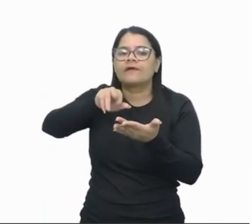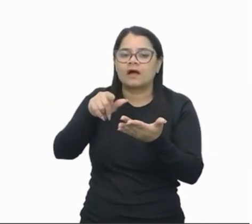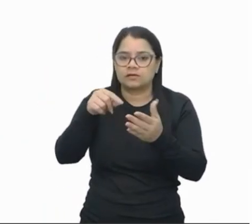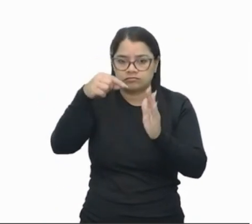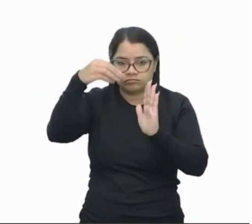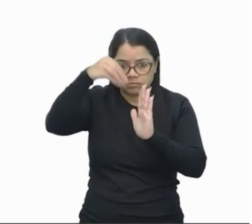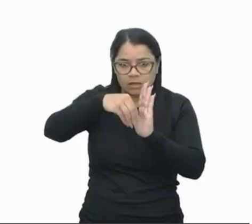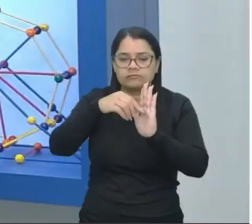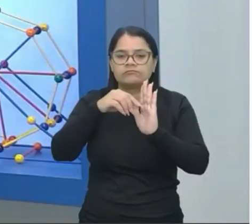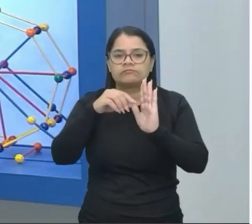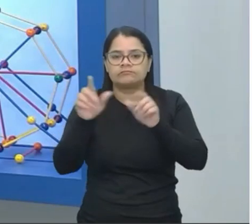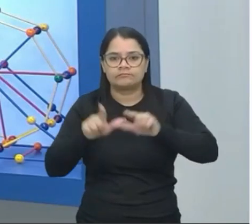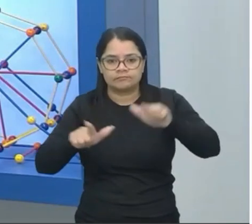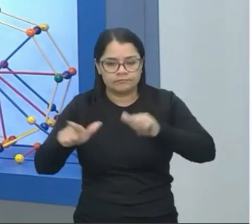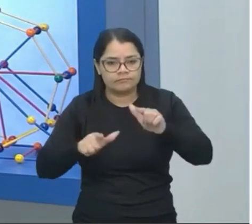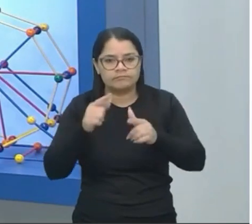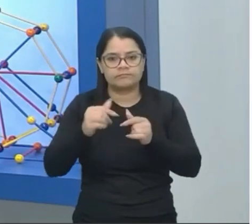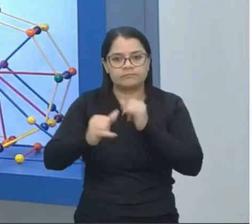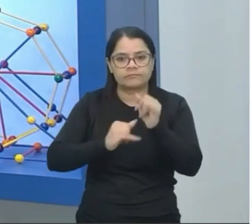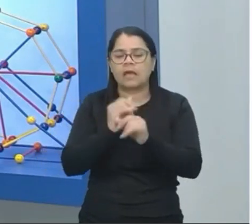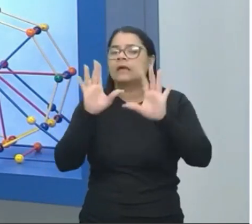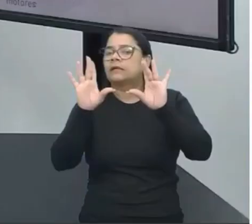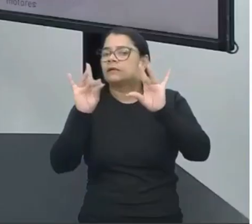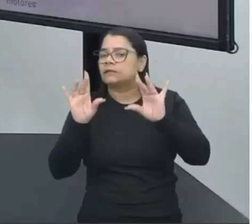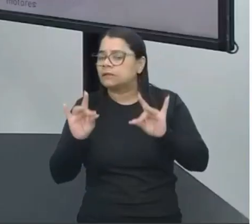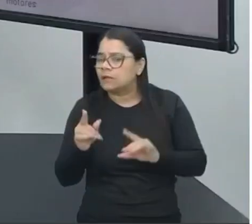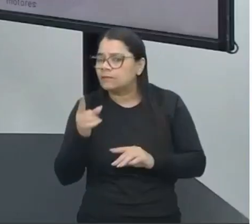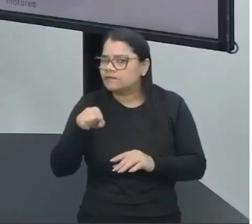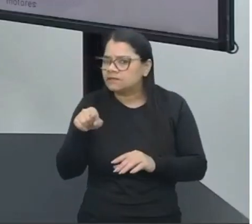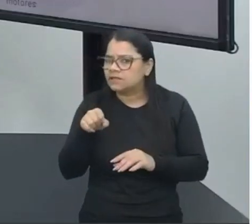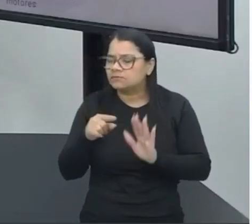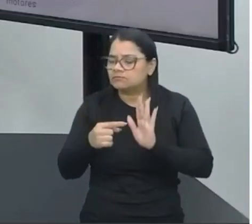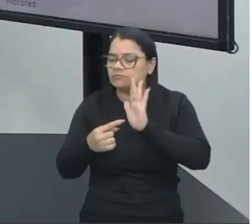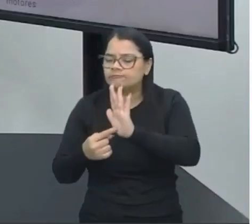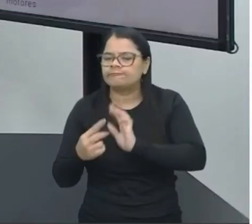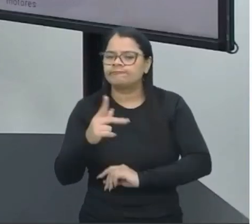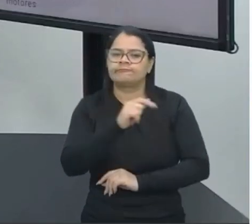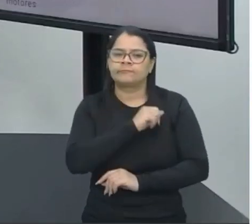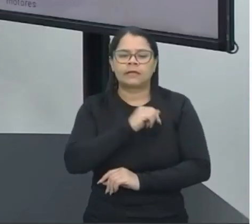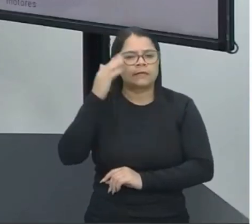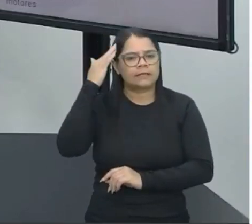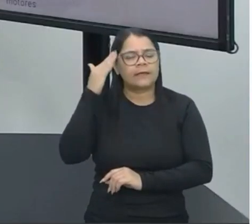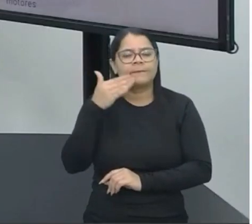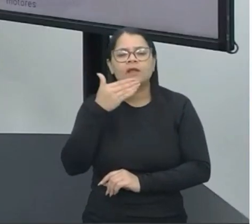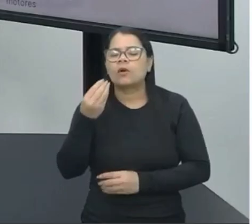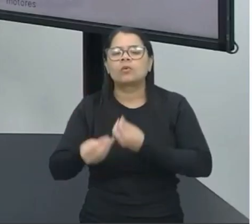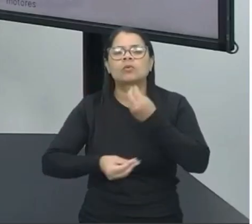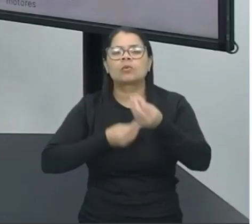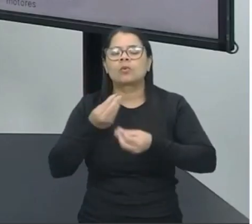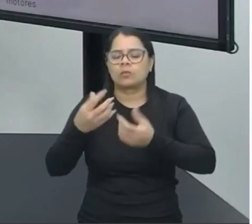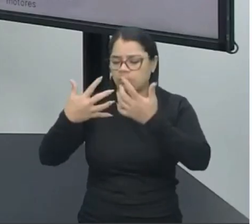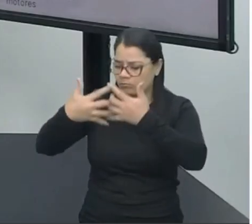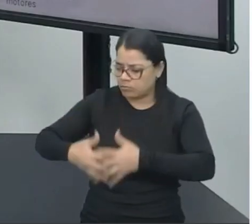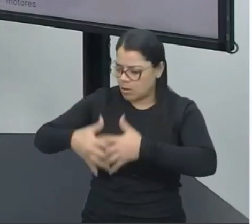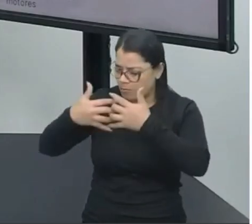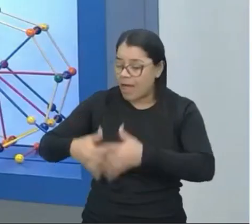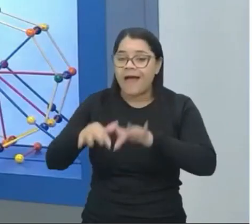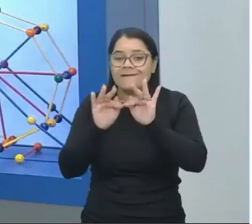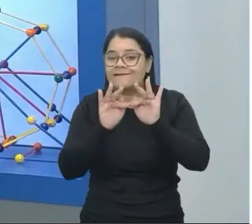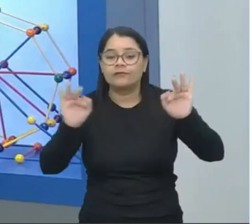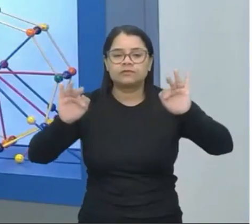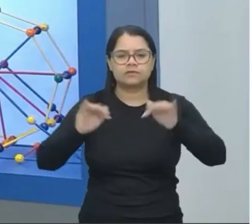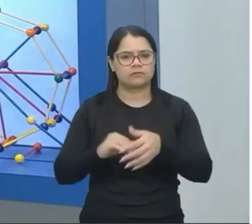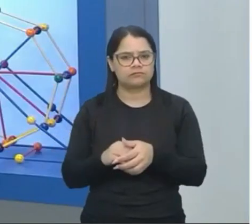são trabalhados aí no material digital e detalhados para você colocar para os alunos para eles terem um entendimento de realmente como um servomotor funciona. E